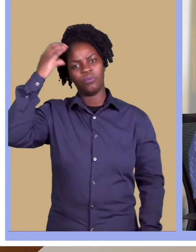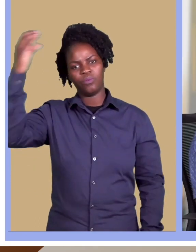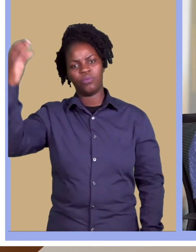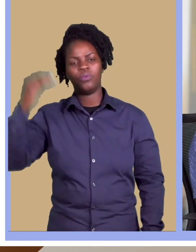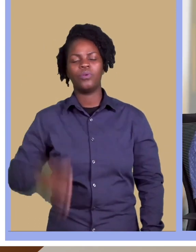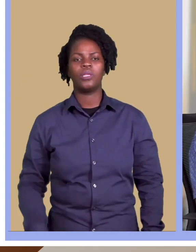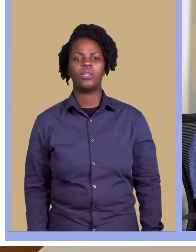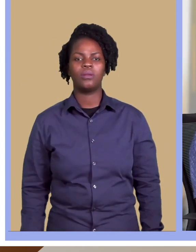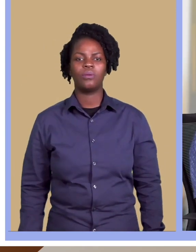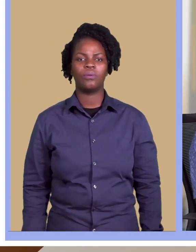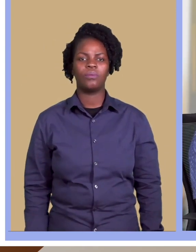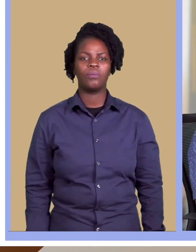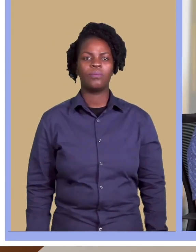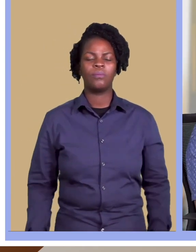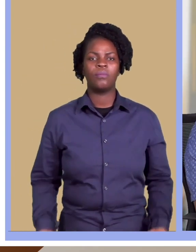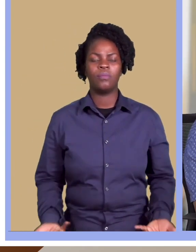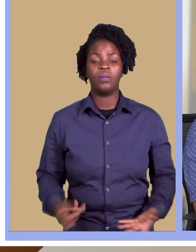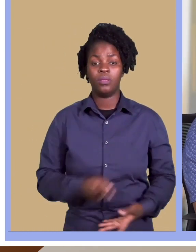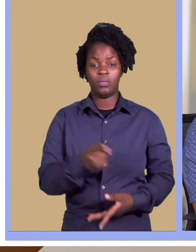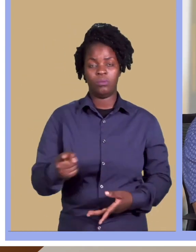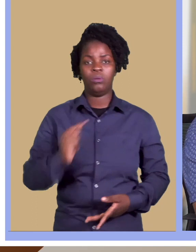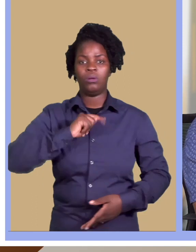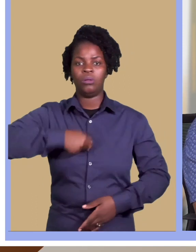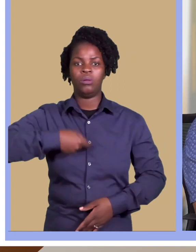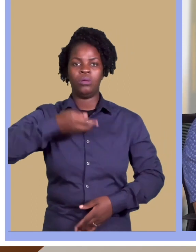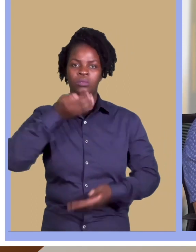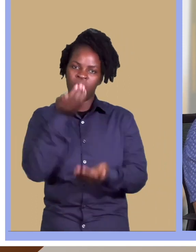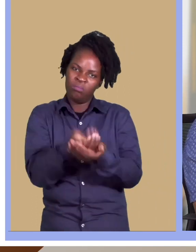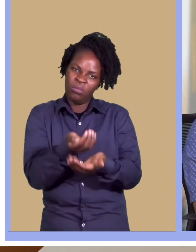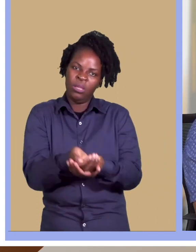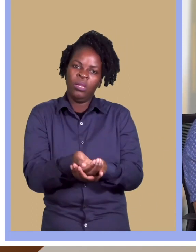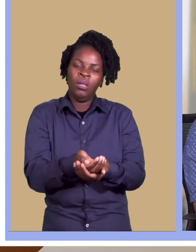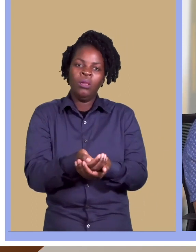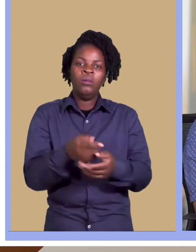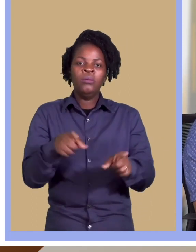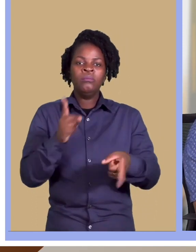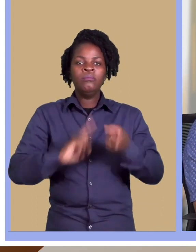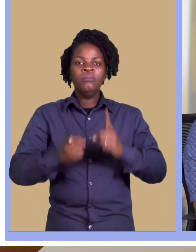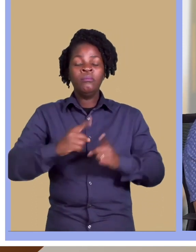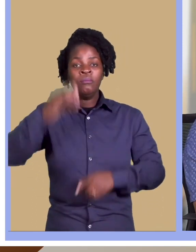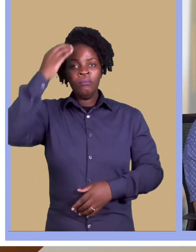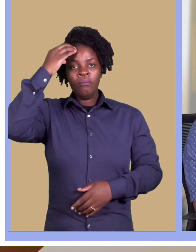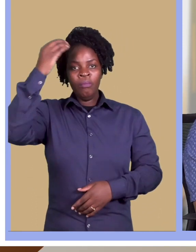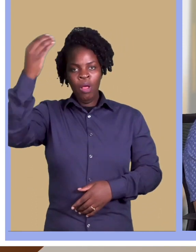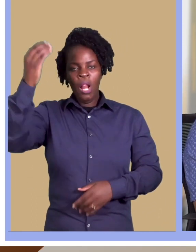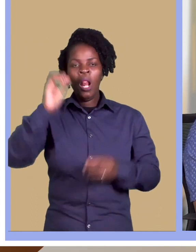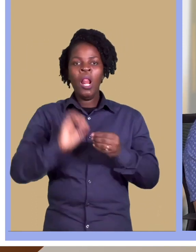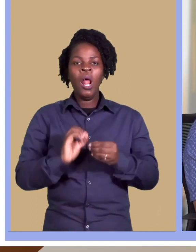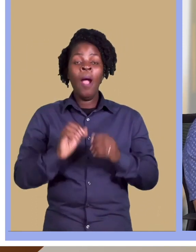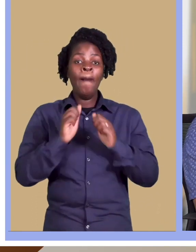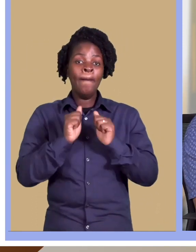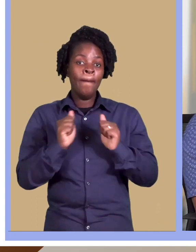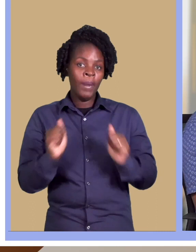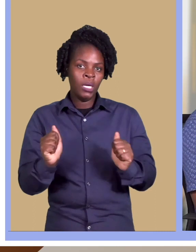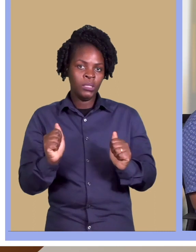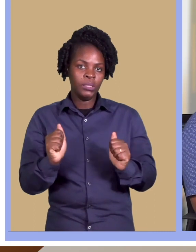nós propusemos, que se estabeleça a instituição no governo. Contudo, naquilo que ouvimos do